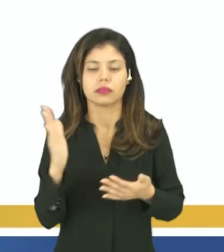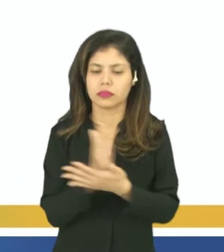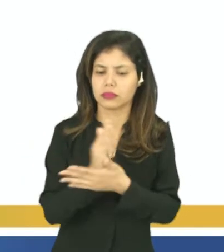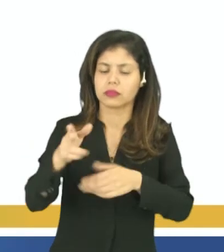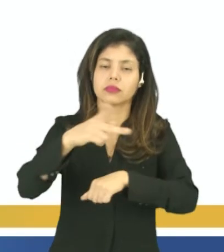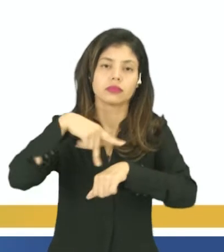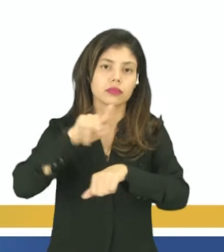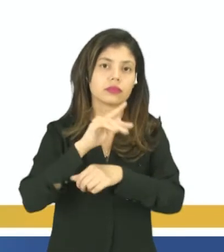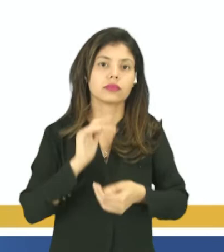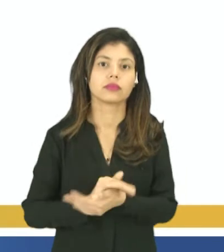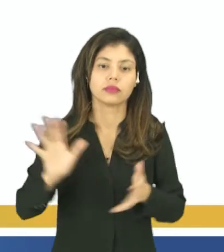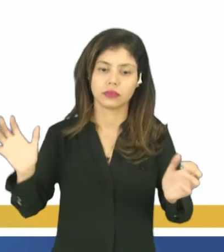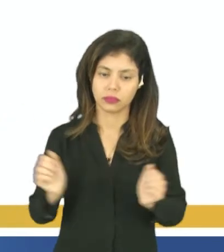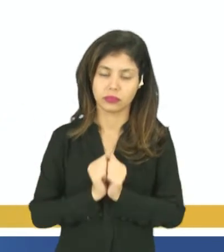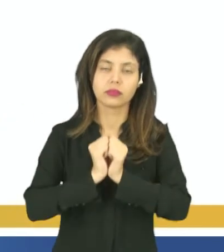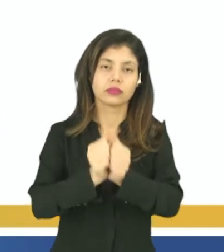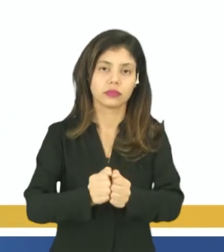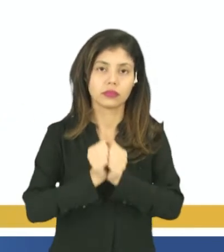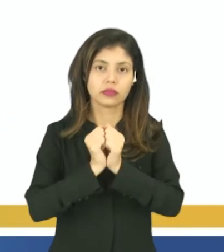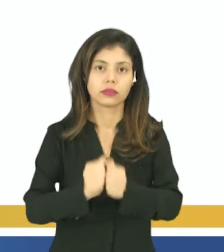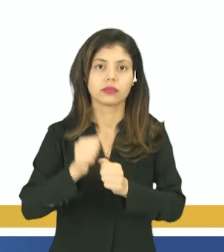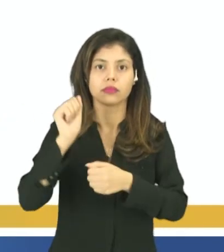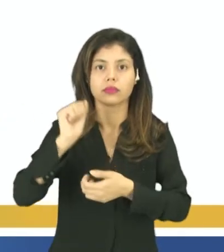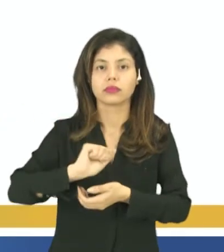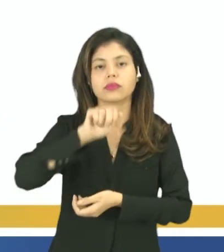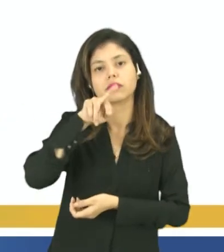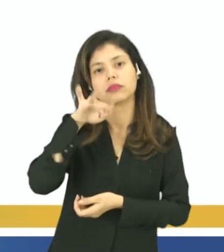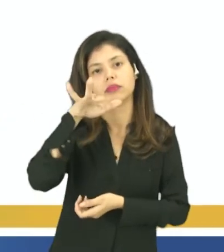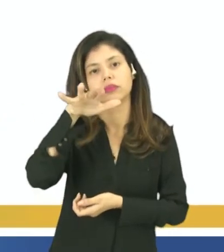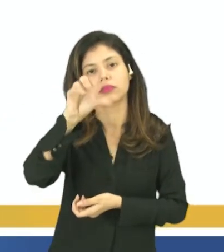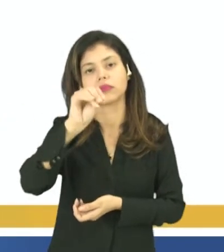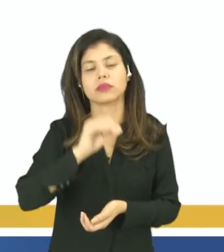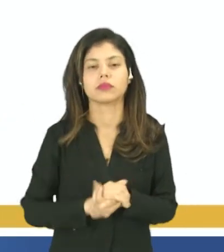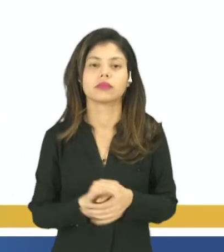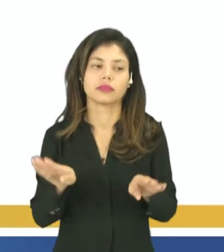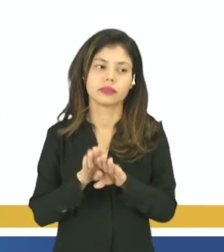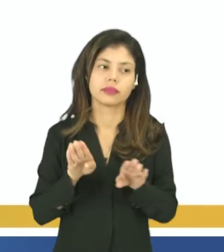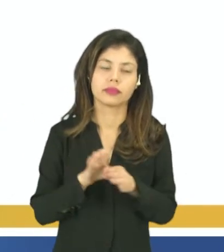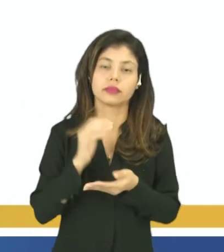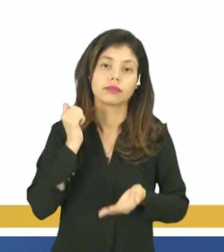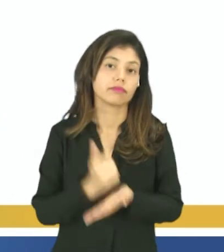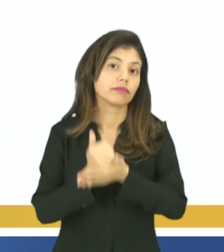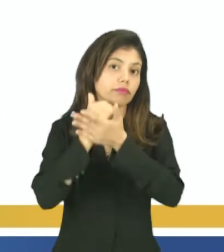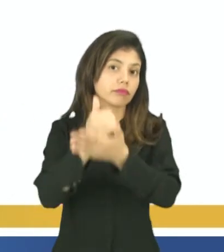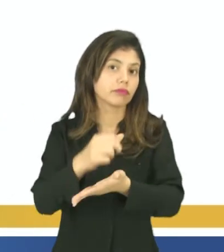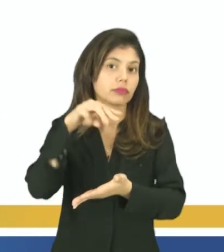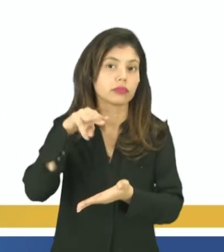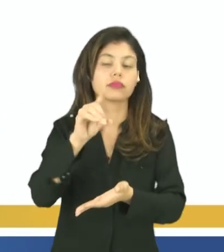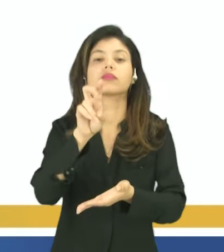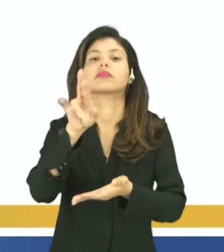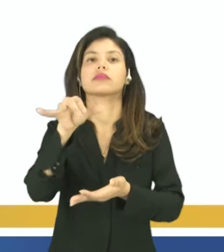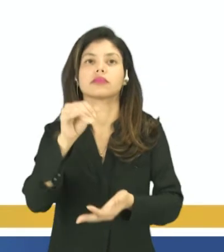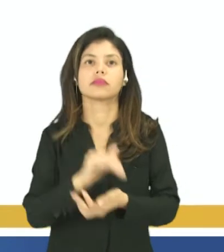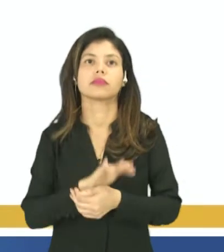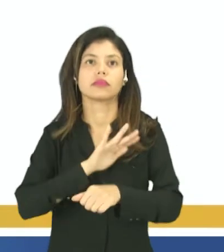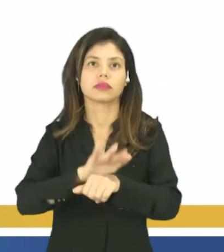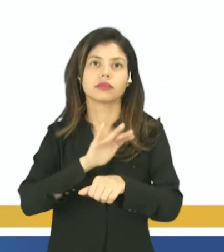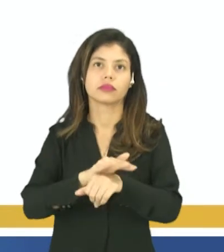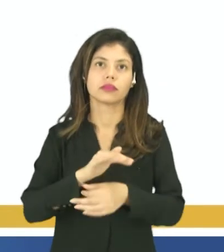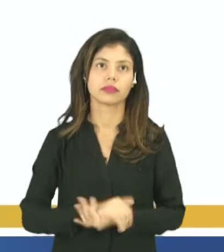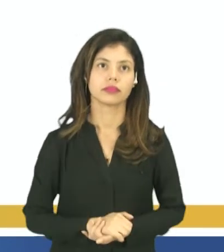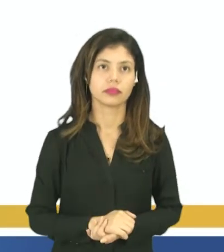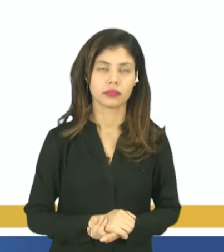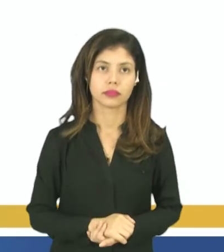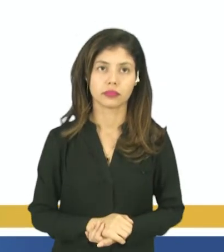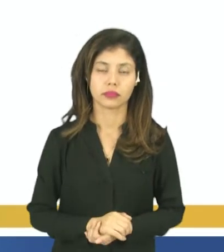ao governo americano e outros apoiando Maduro e fortalecendo laços com as potências que dão suporte a ele,